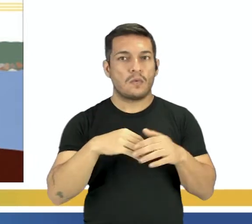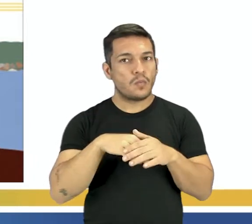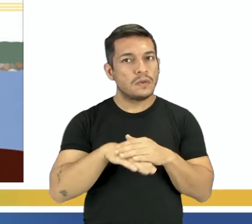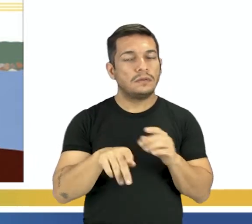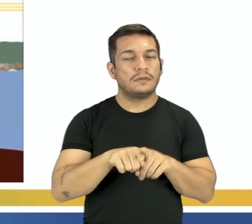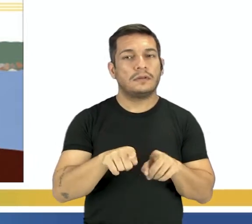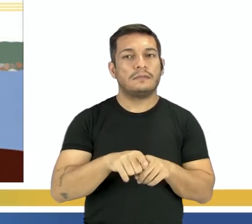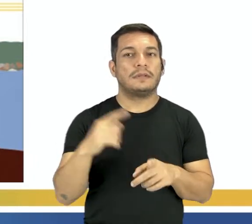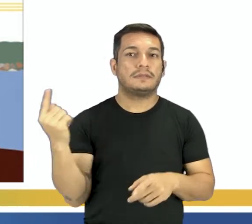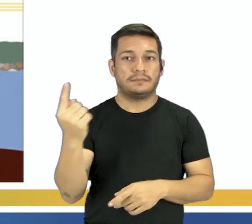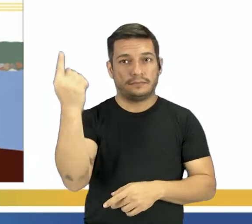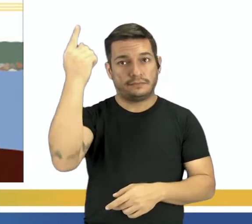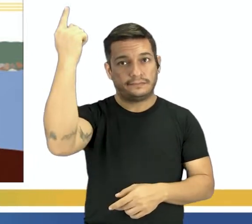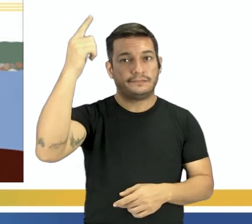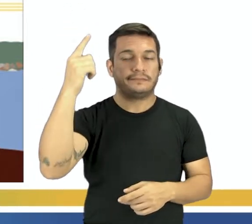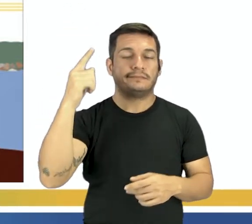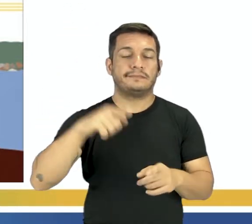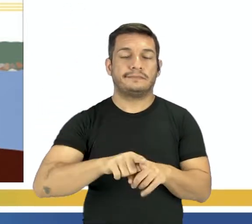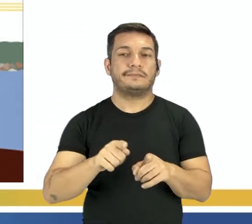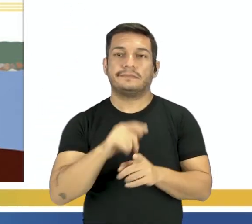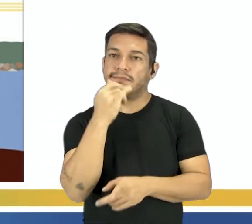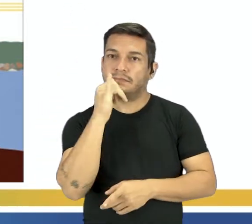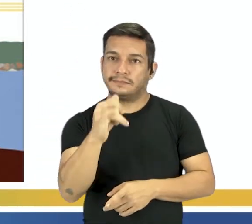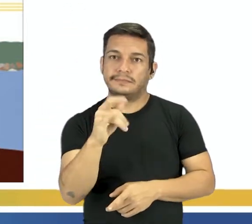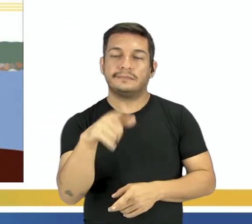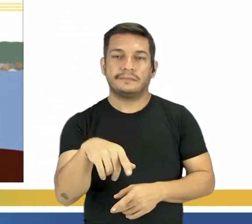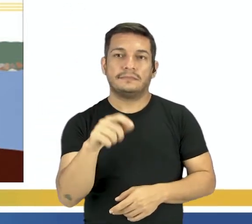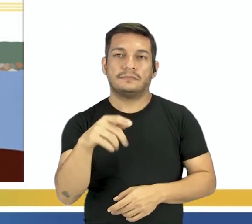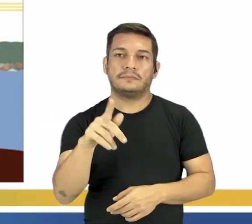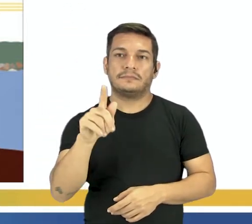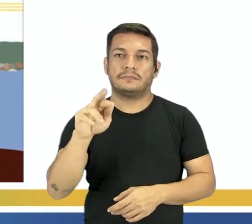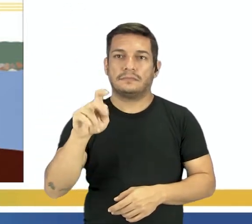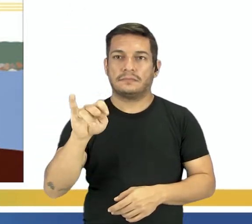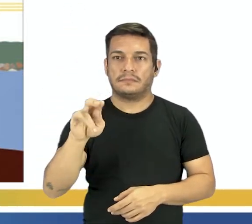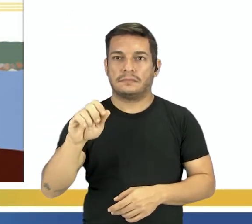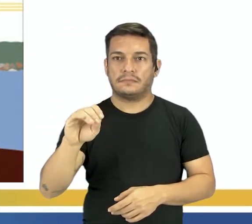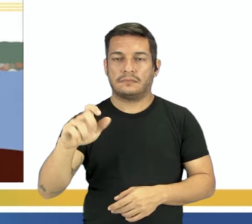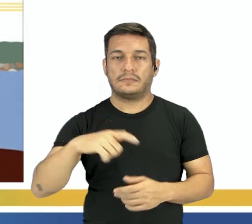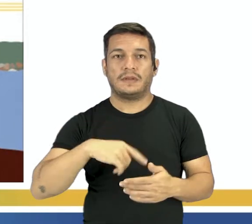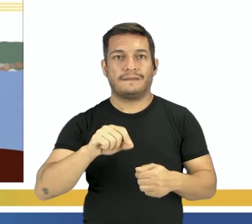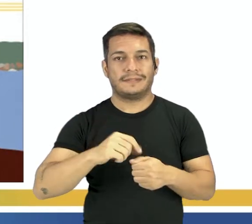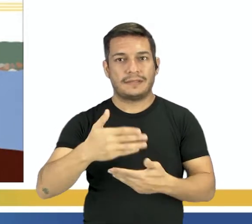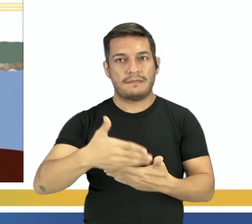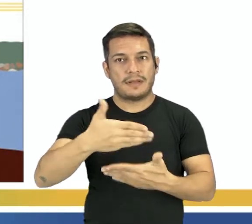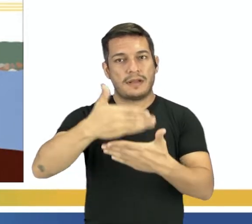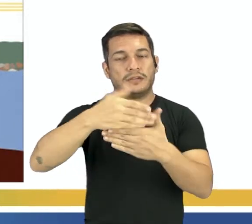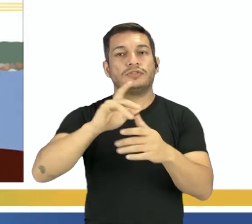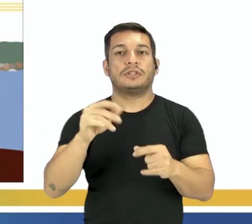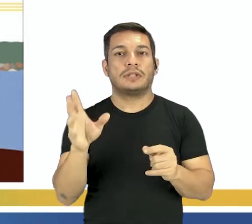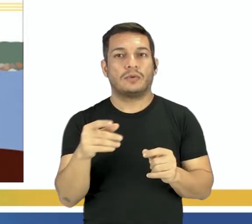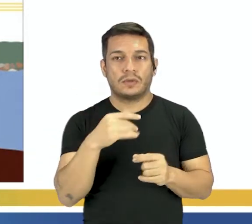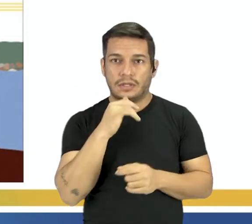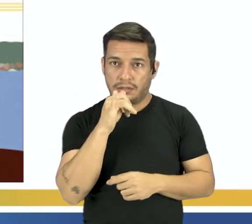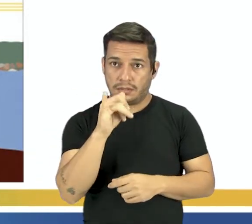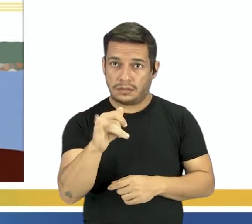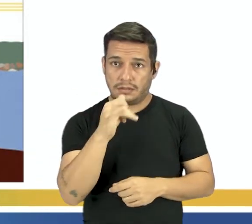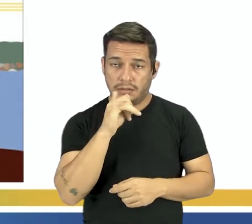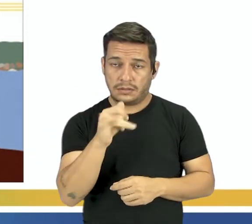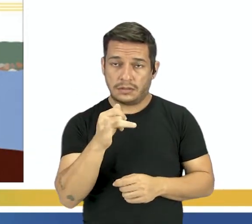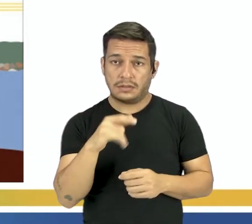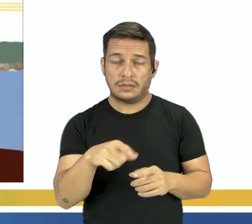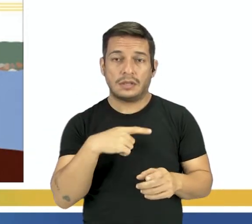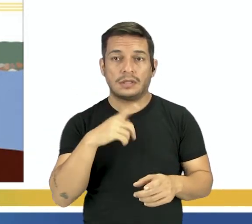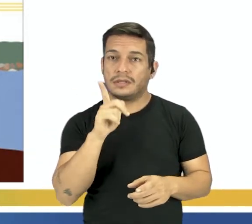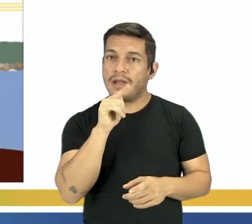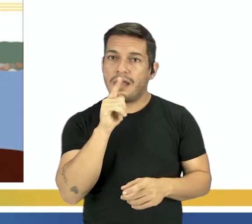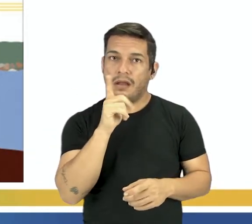A energia da altura é a energia potencial gravitacional. Então, só de fazer a barragem, já está acumulando energia. E aí, quando a água